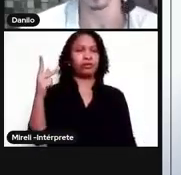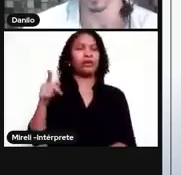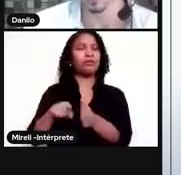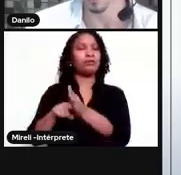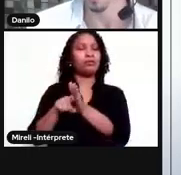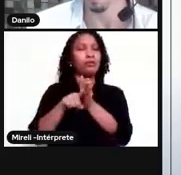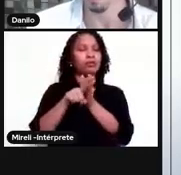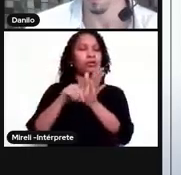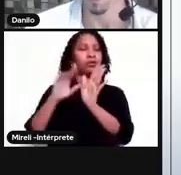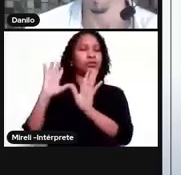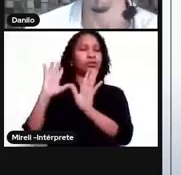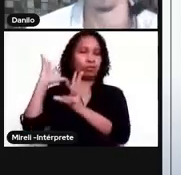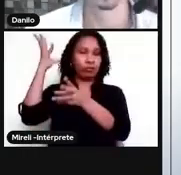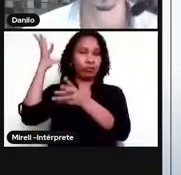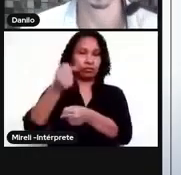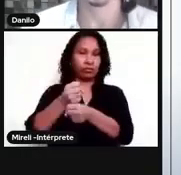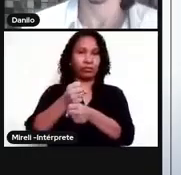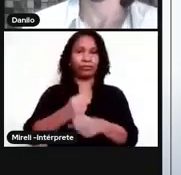de registros.